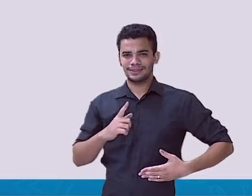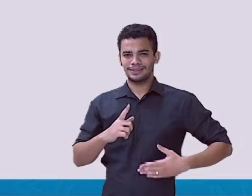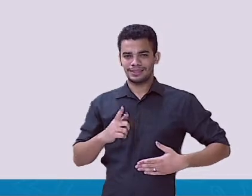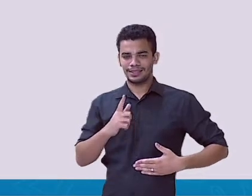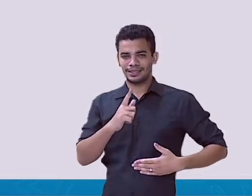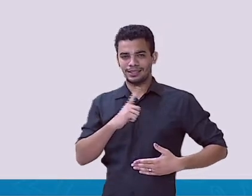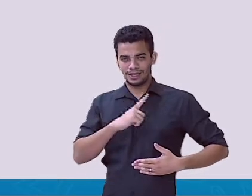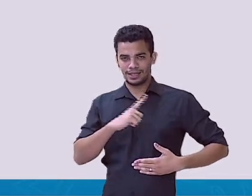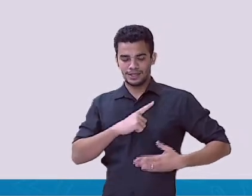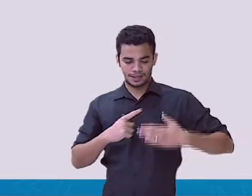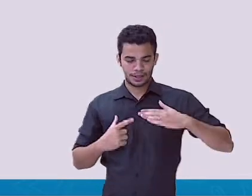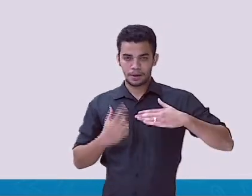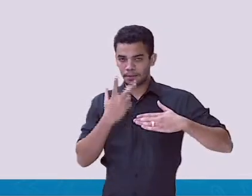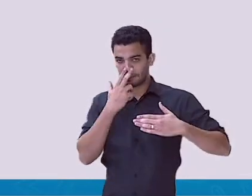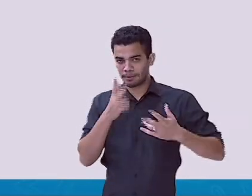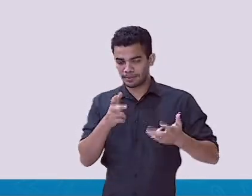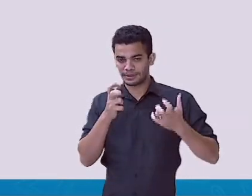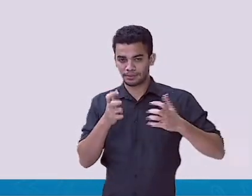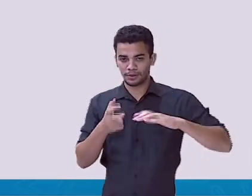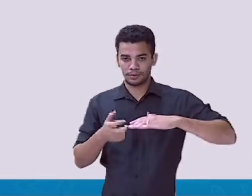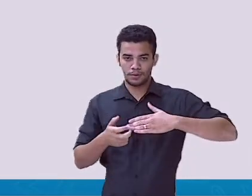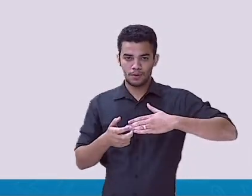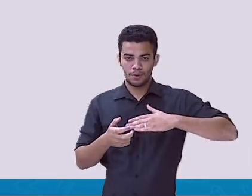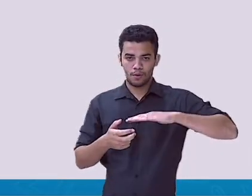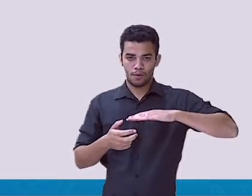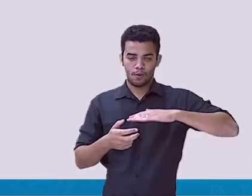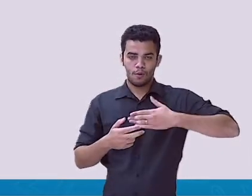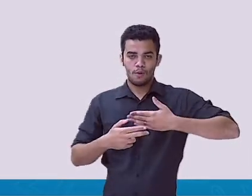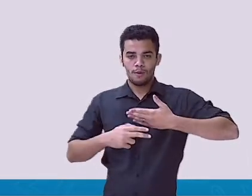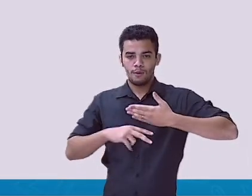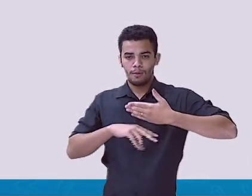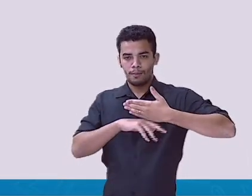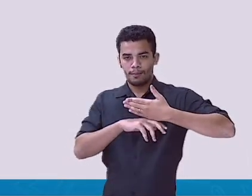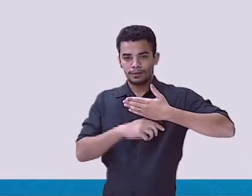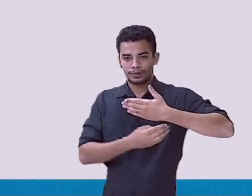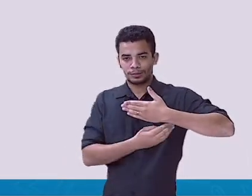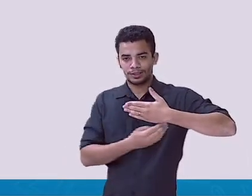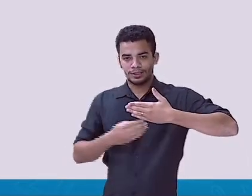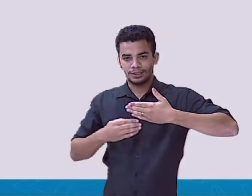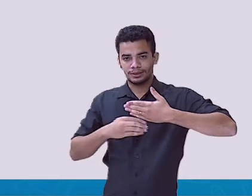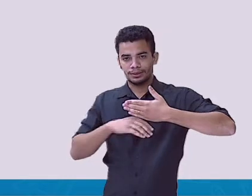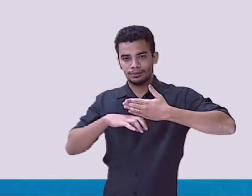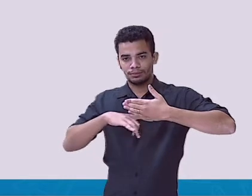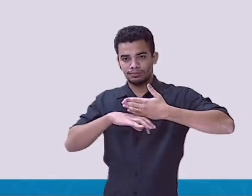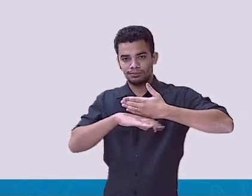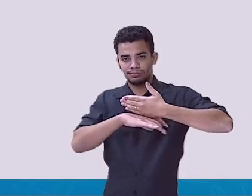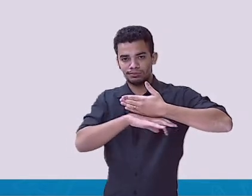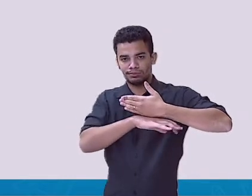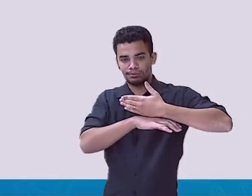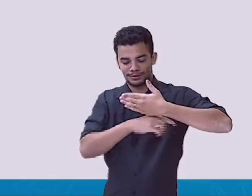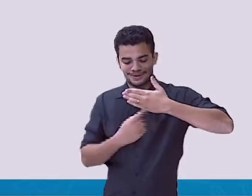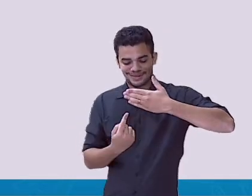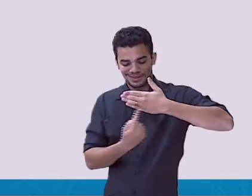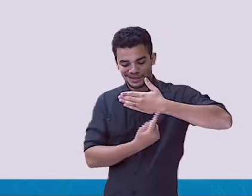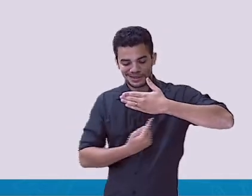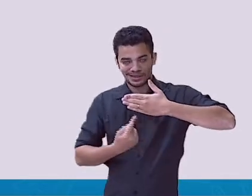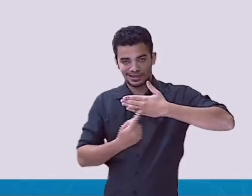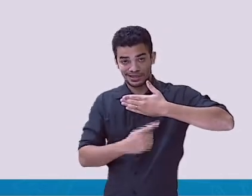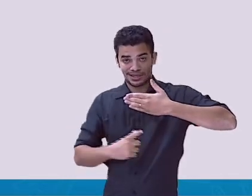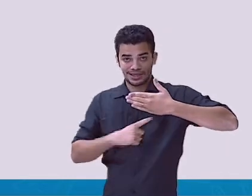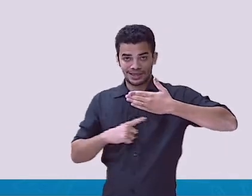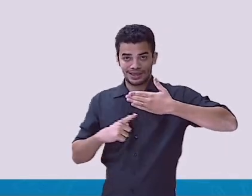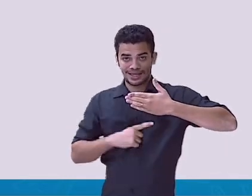ó? Antênula e antena. Também ajudam no sensorial. Então,